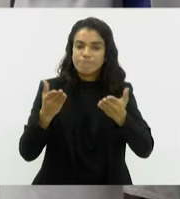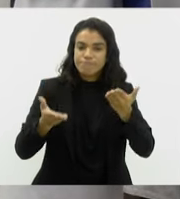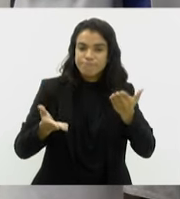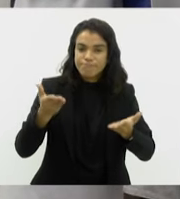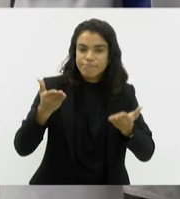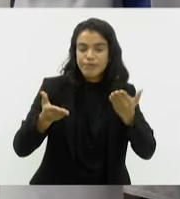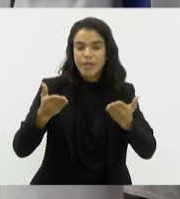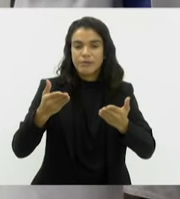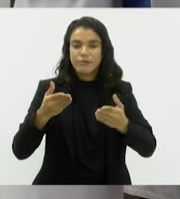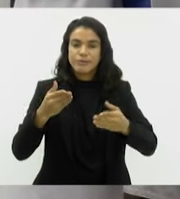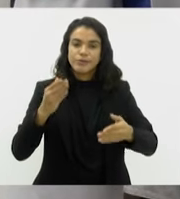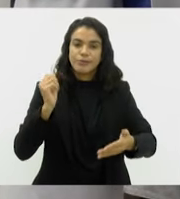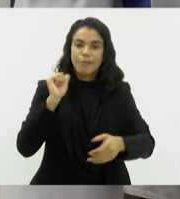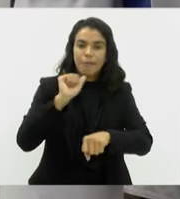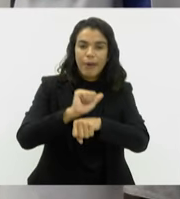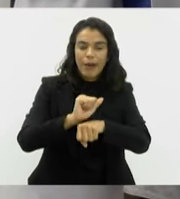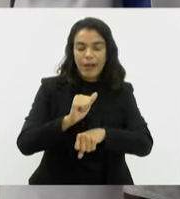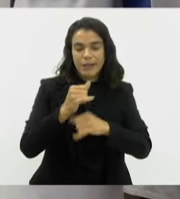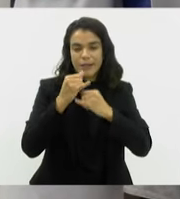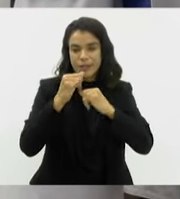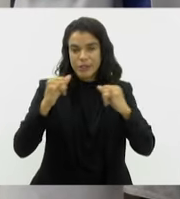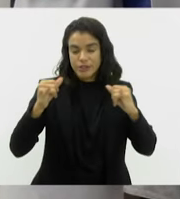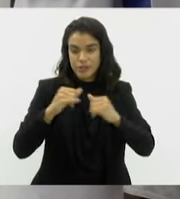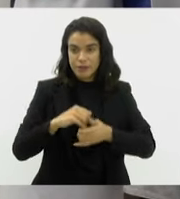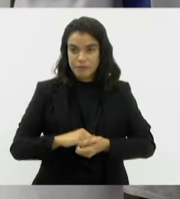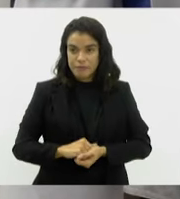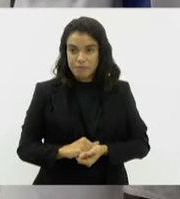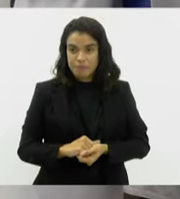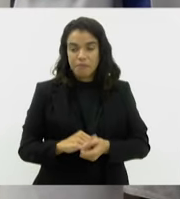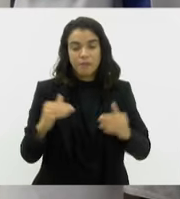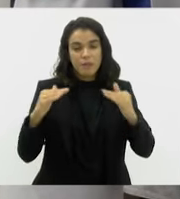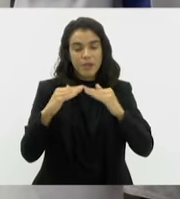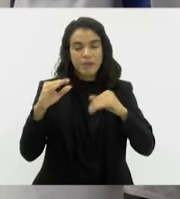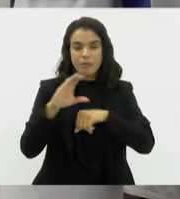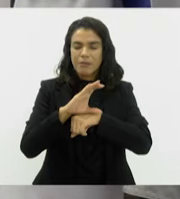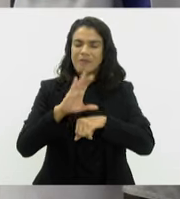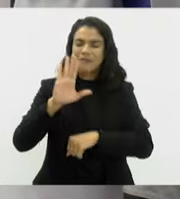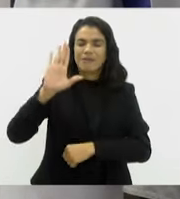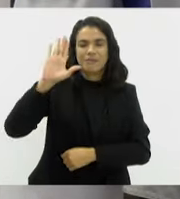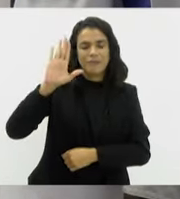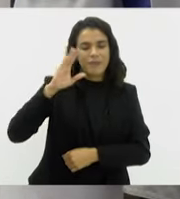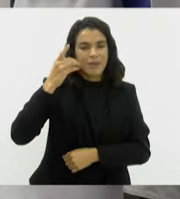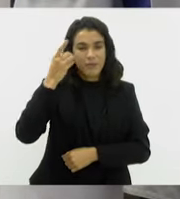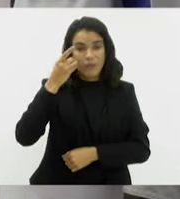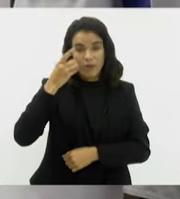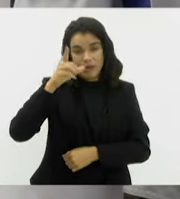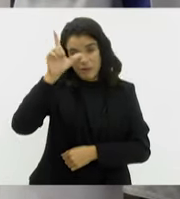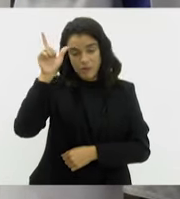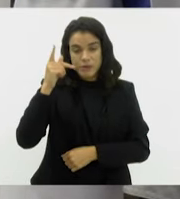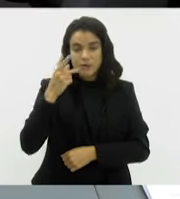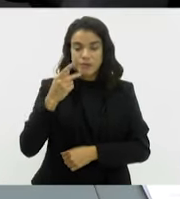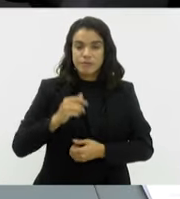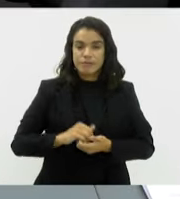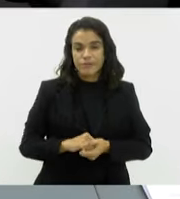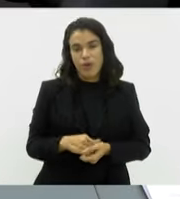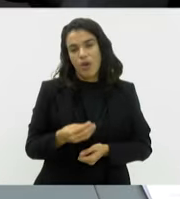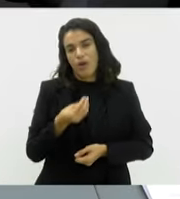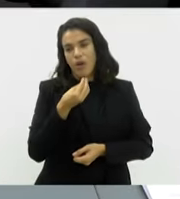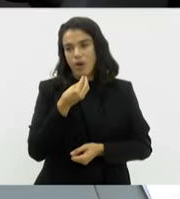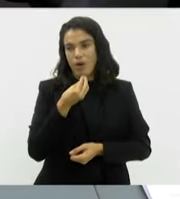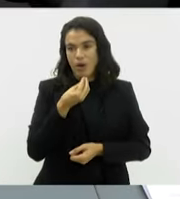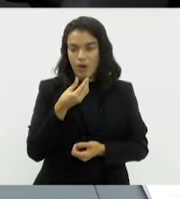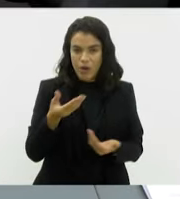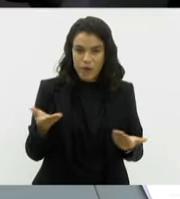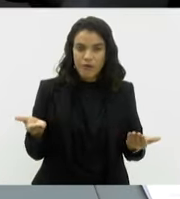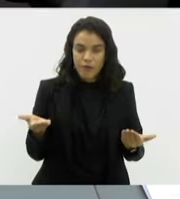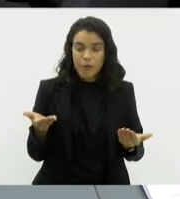de interrupção de fornecimento. Parecer é pela constitucionalidade. Senhor presidente. Deputado Luiz Paulo, em discussão. Evidentemente